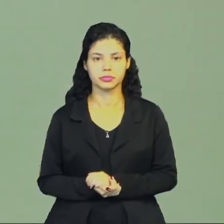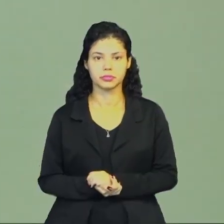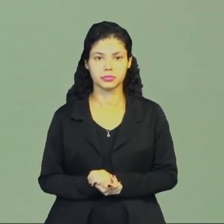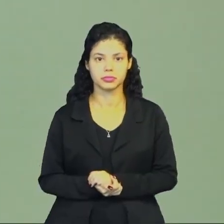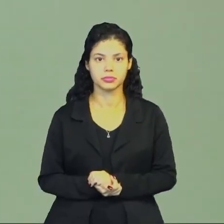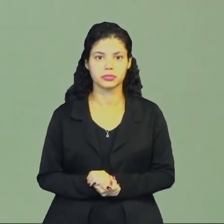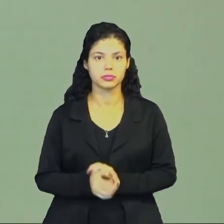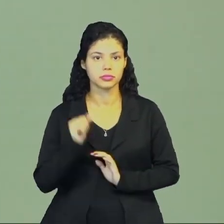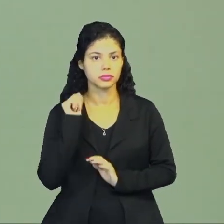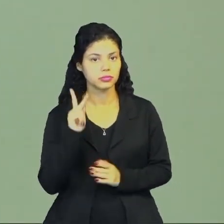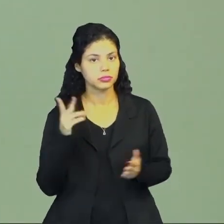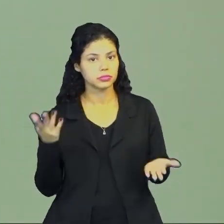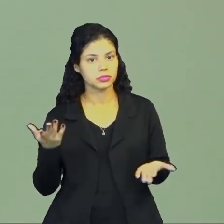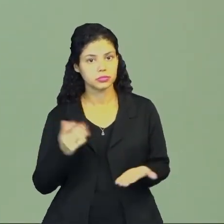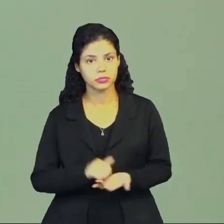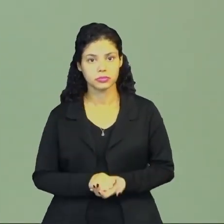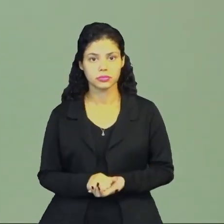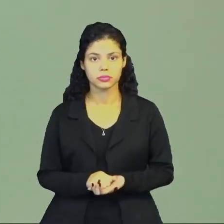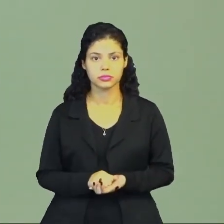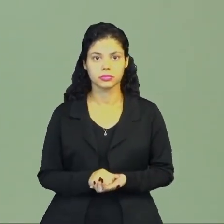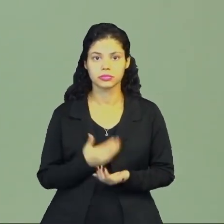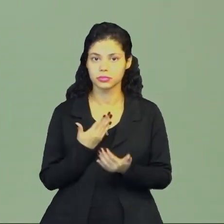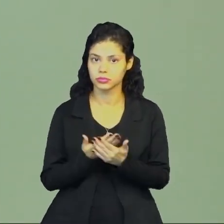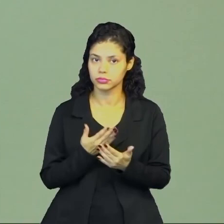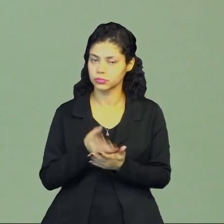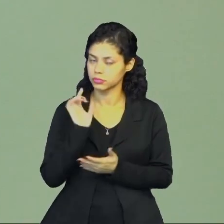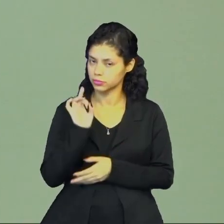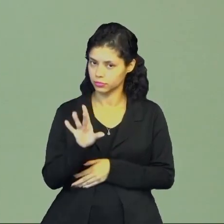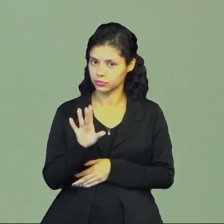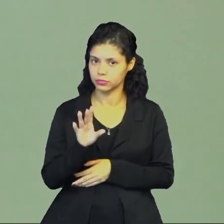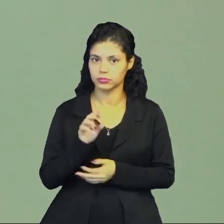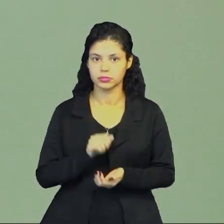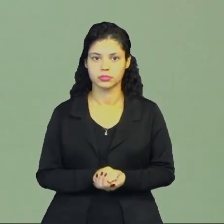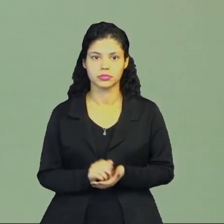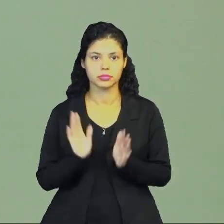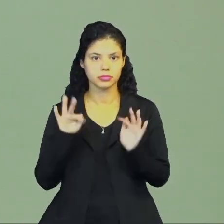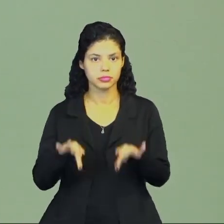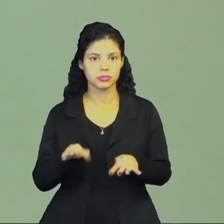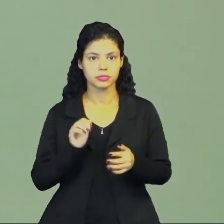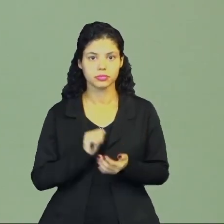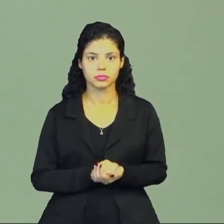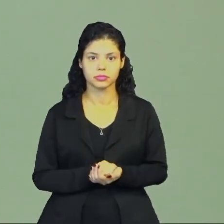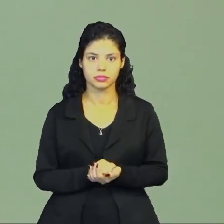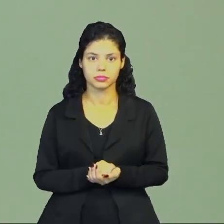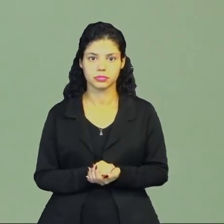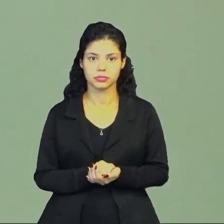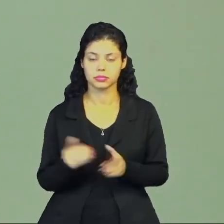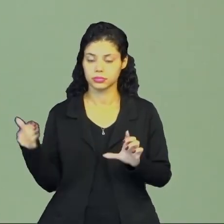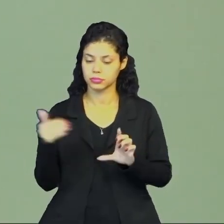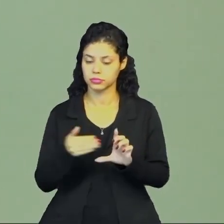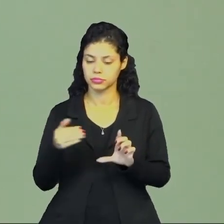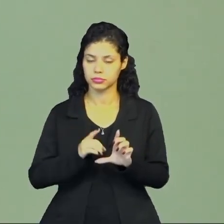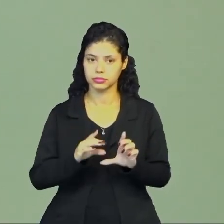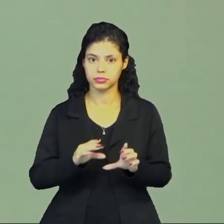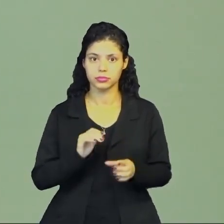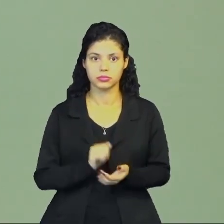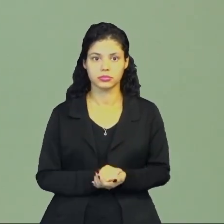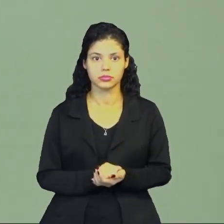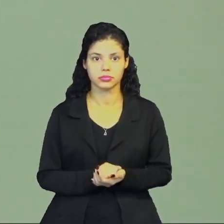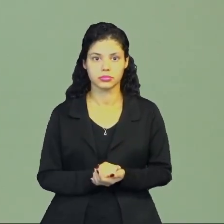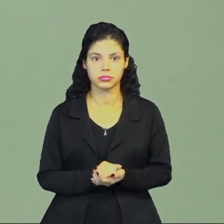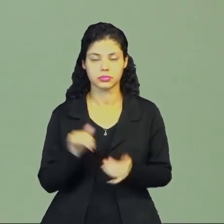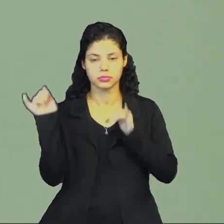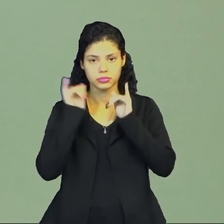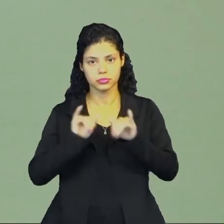oração, ok? Gente, a nossa aula por hoje foi finalizada, né? Acessem a plataforma Eduque para